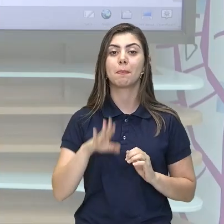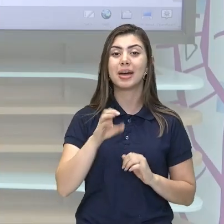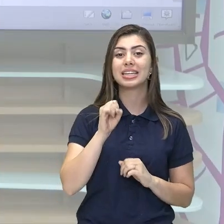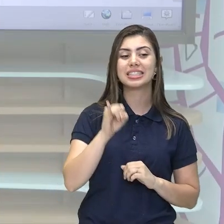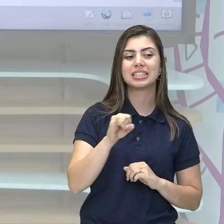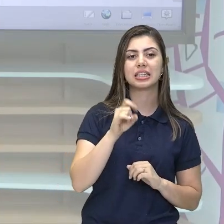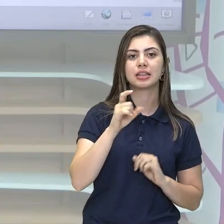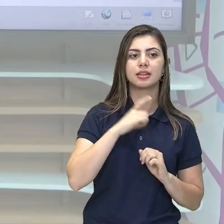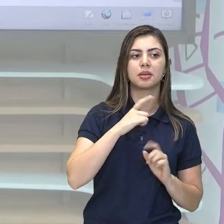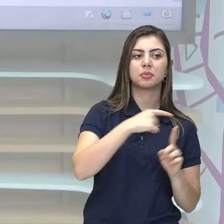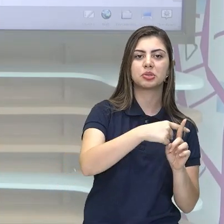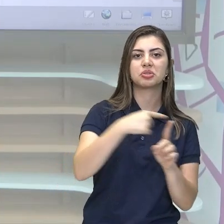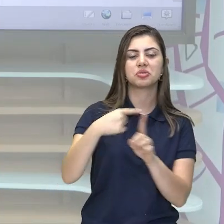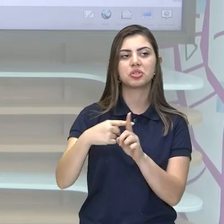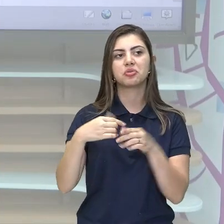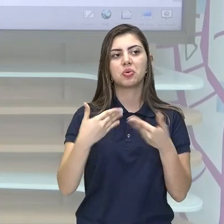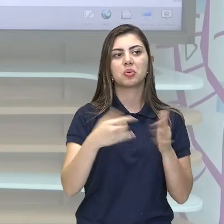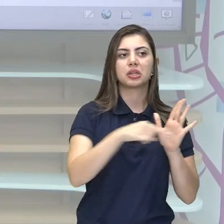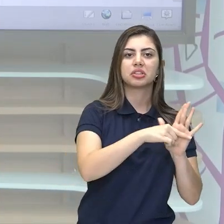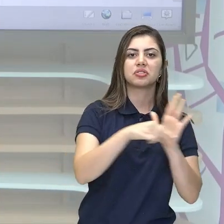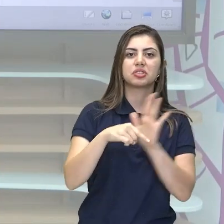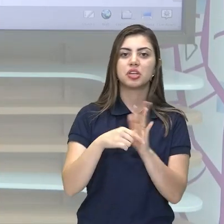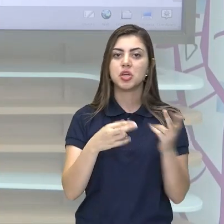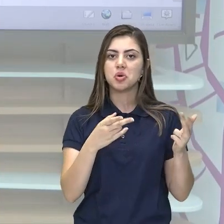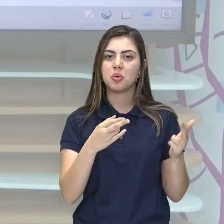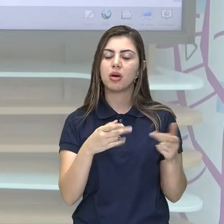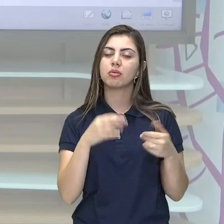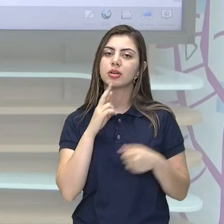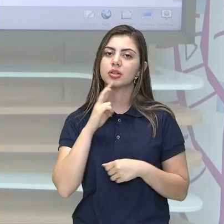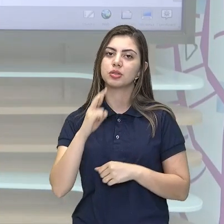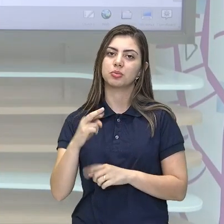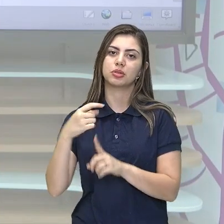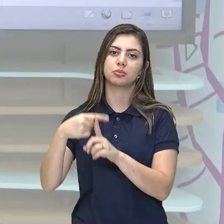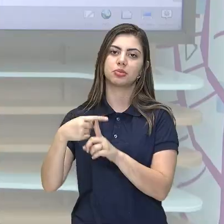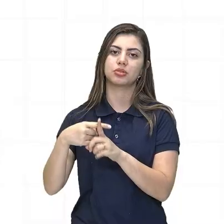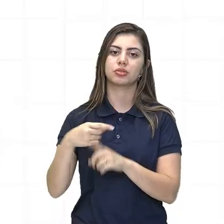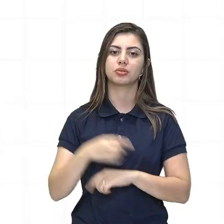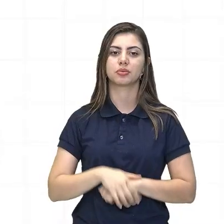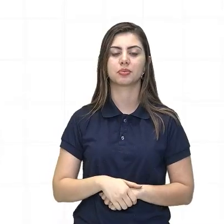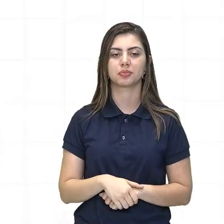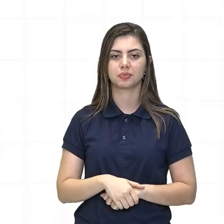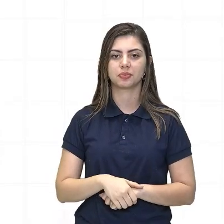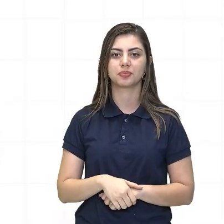sinais iguais, meu resultado dá positivo. Beleza? Vamos continuando.